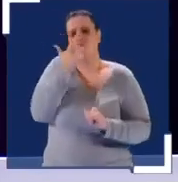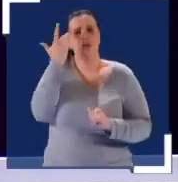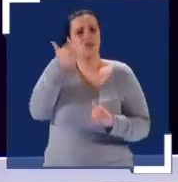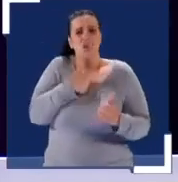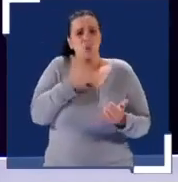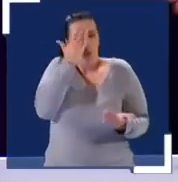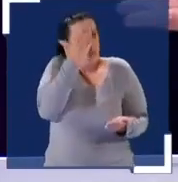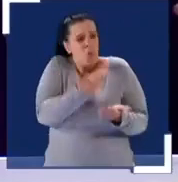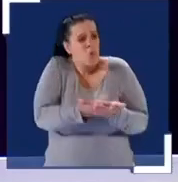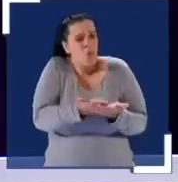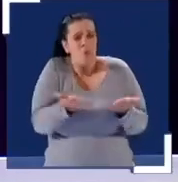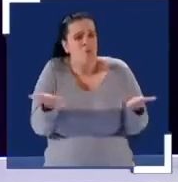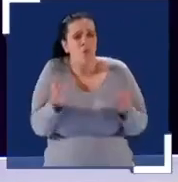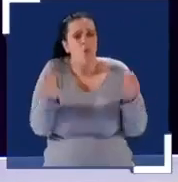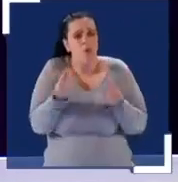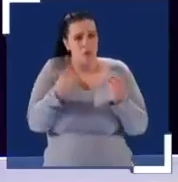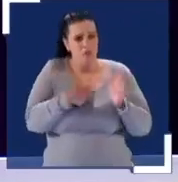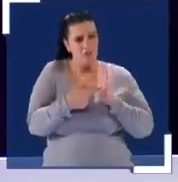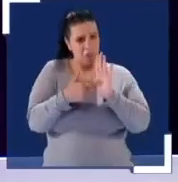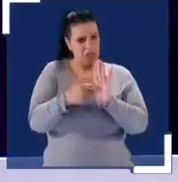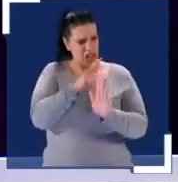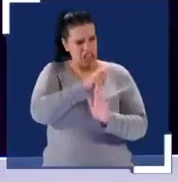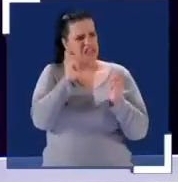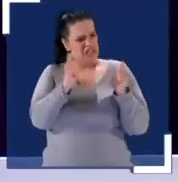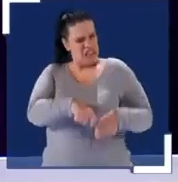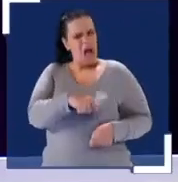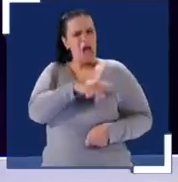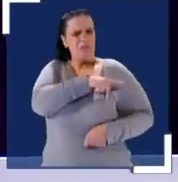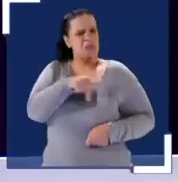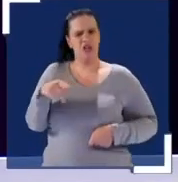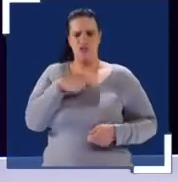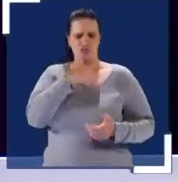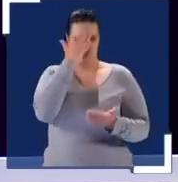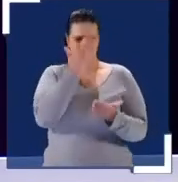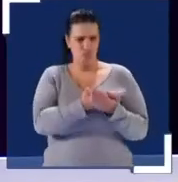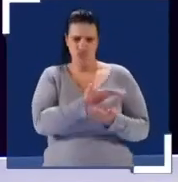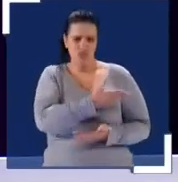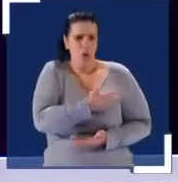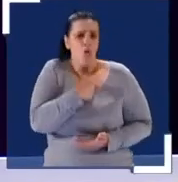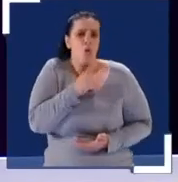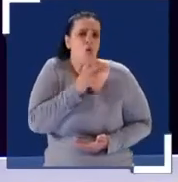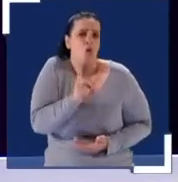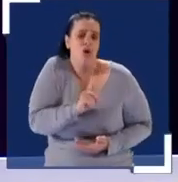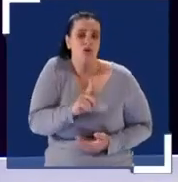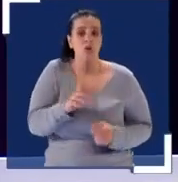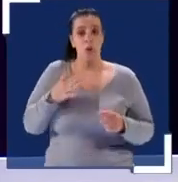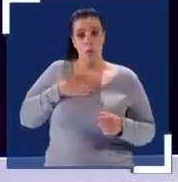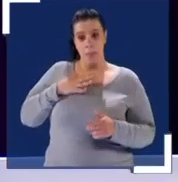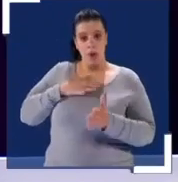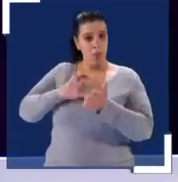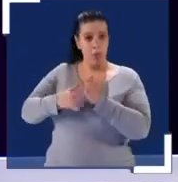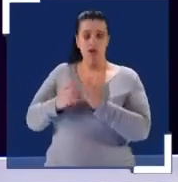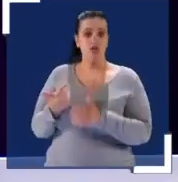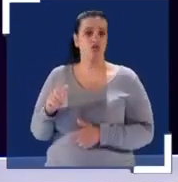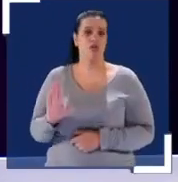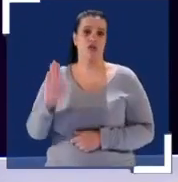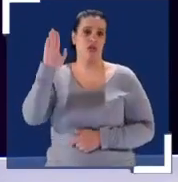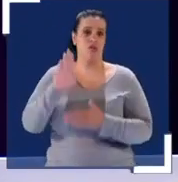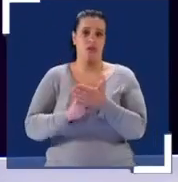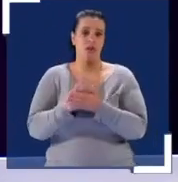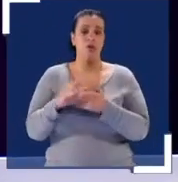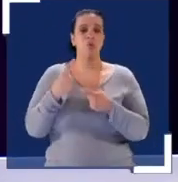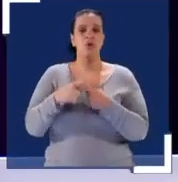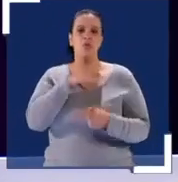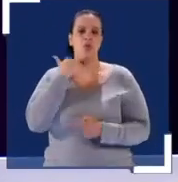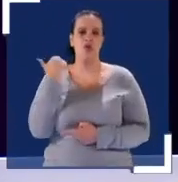de confiança para poder falar que ele seria um bom presidente da República. E o meu partido, como você sabe, dessa vez não teve candidato. A morte do Eduardo